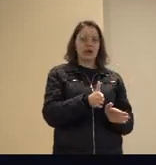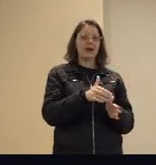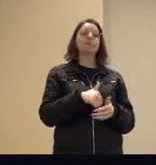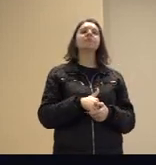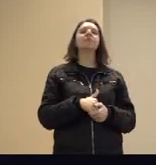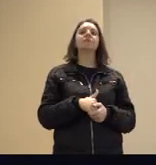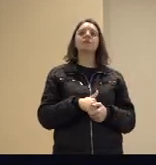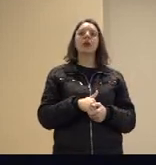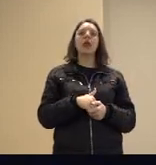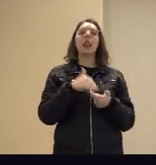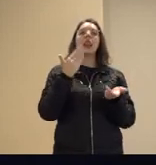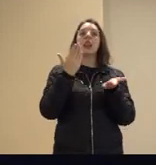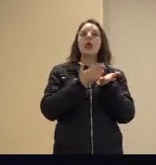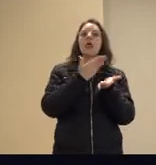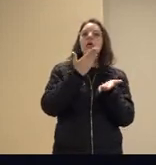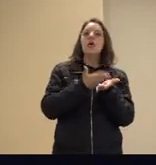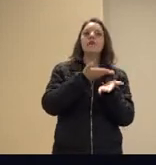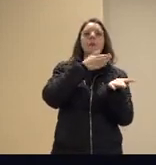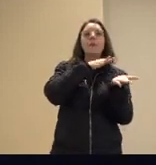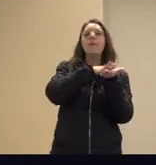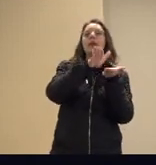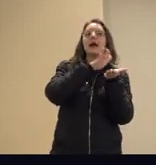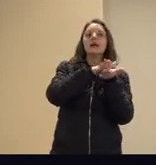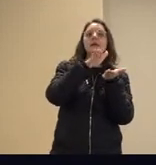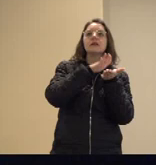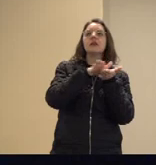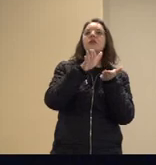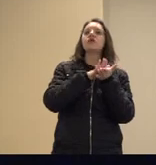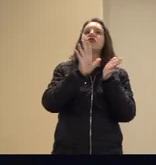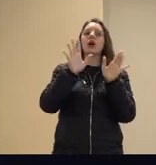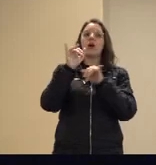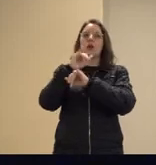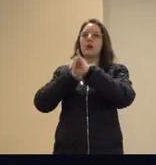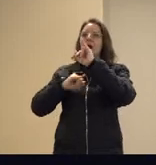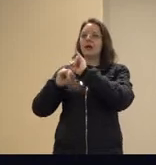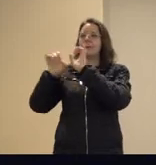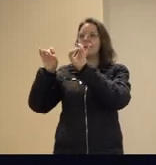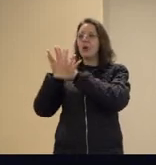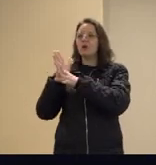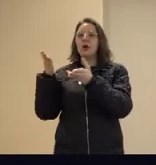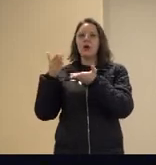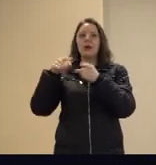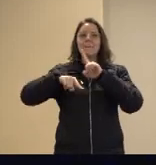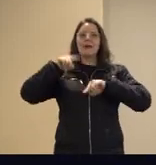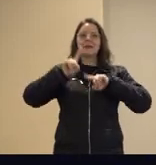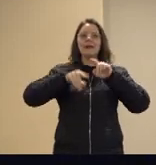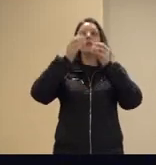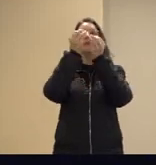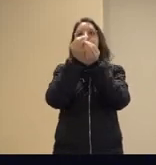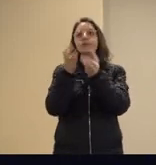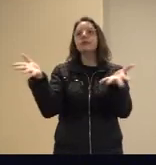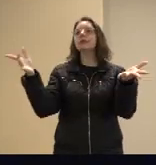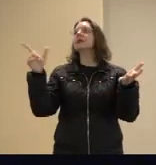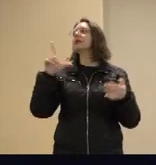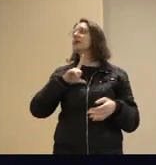os livros, os documentos, eles já estavam online e agora eles vieram impressos.